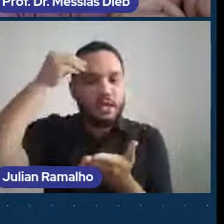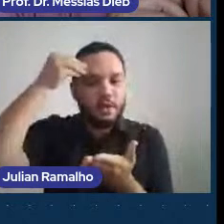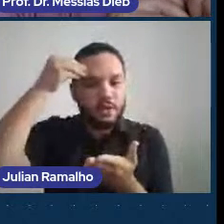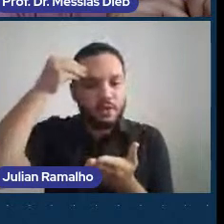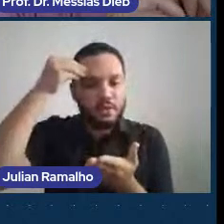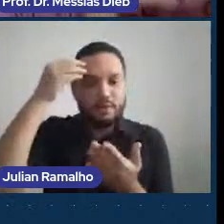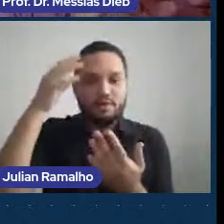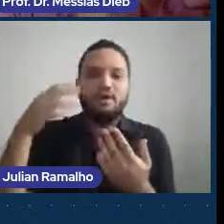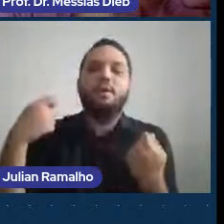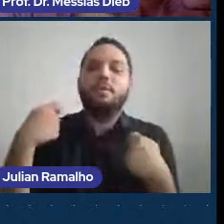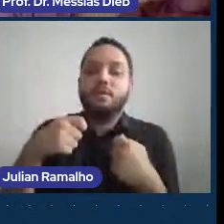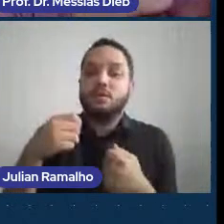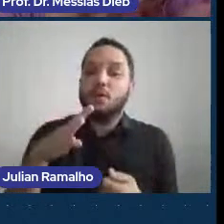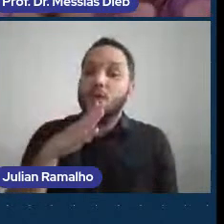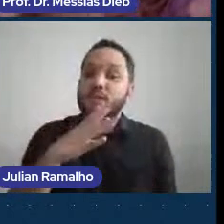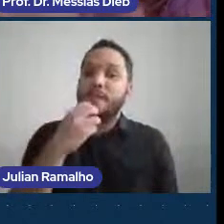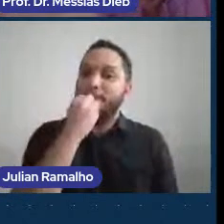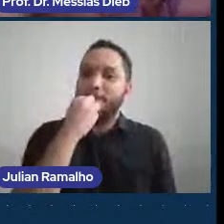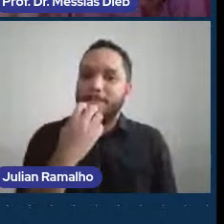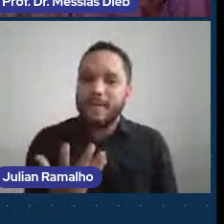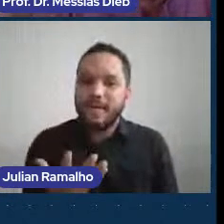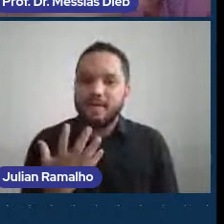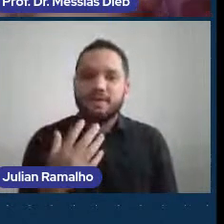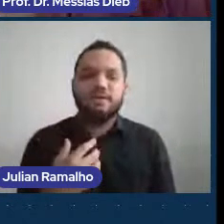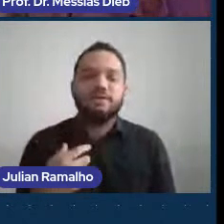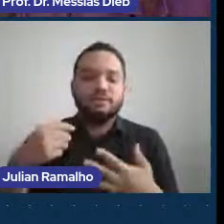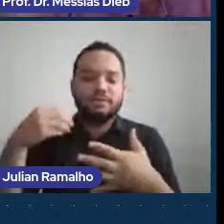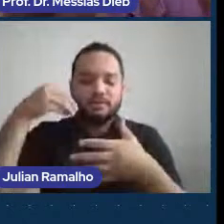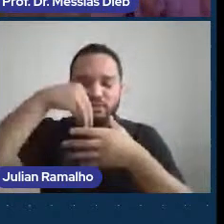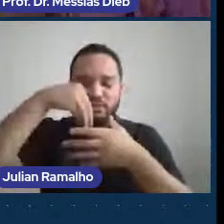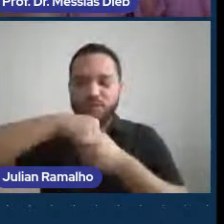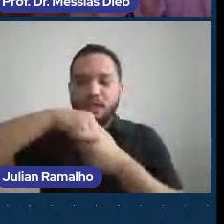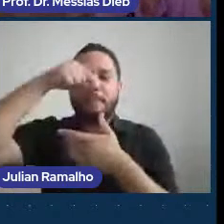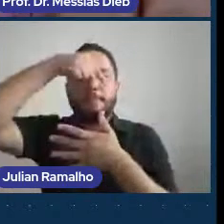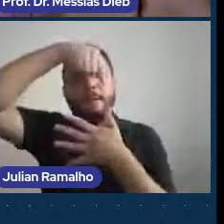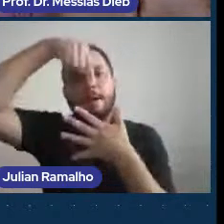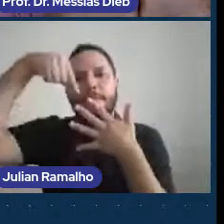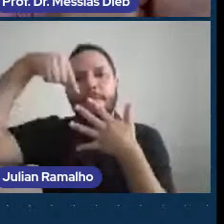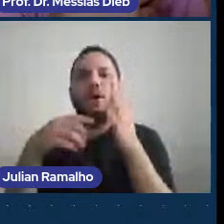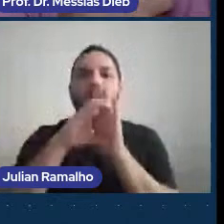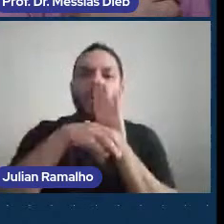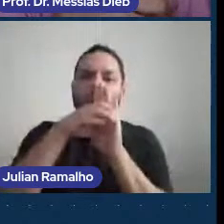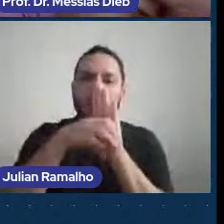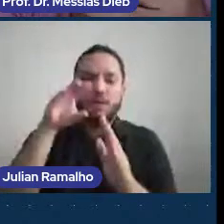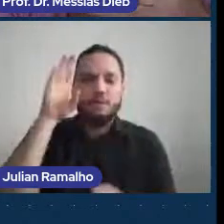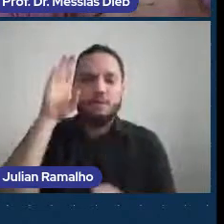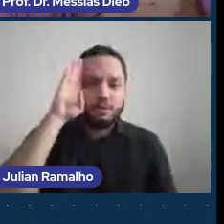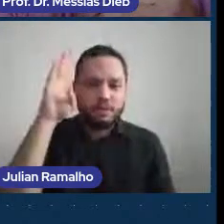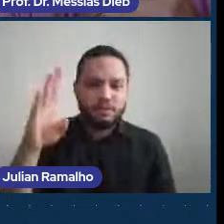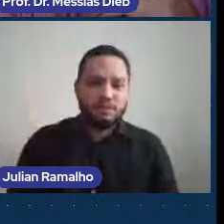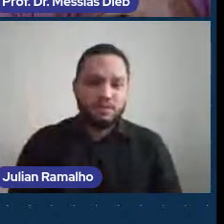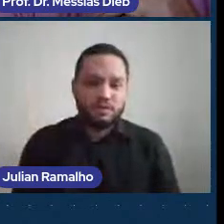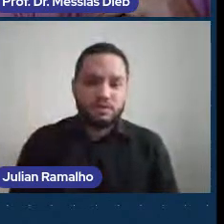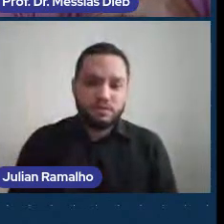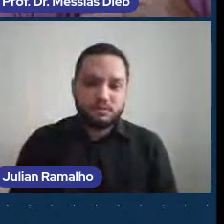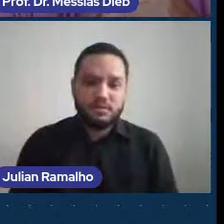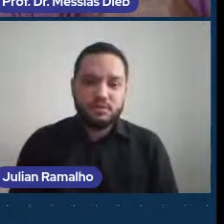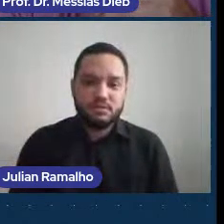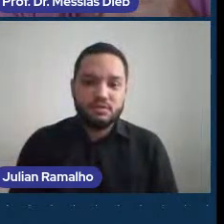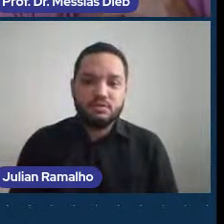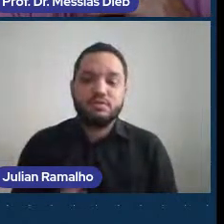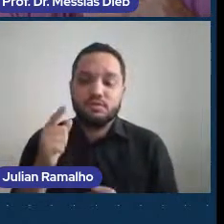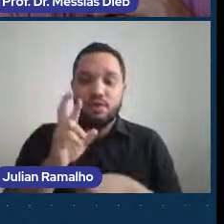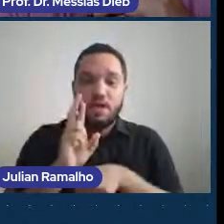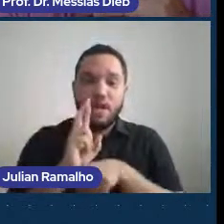bem essa teoria. Eu tenho que conhecer os elementos que compõem o conceito principal que eu vou trabalhar, que nesse caso aqui é o de